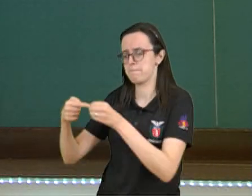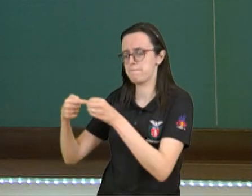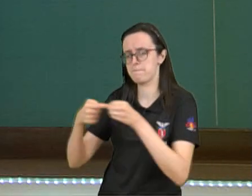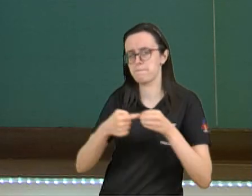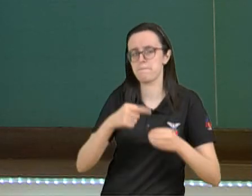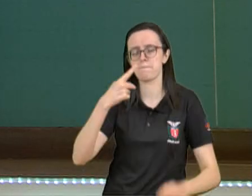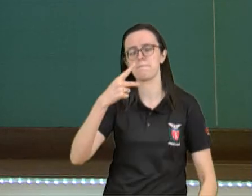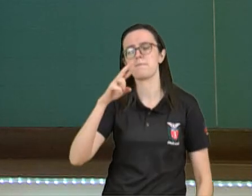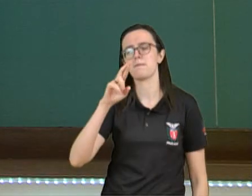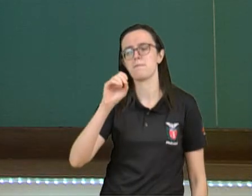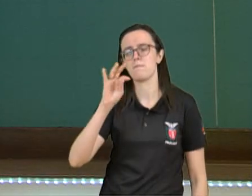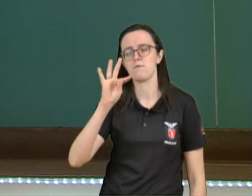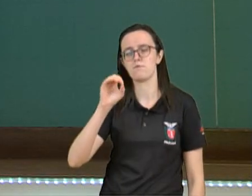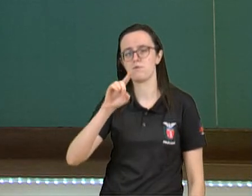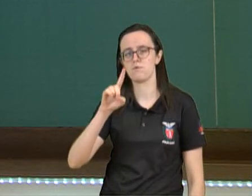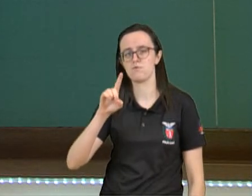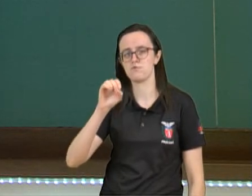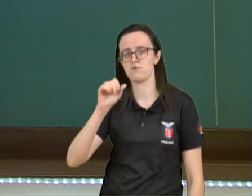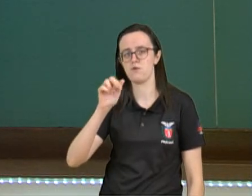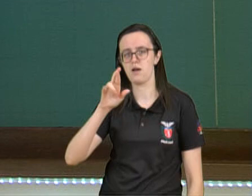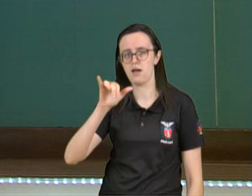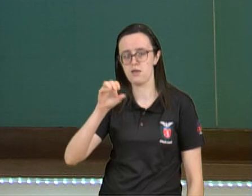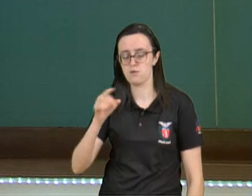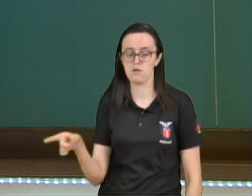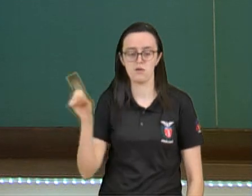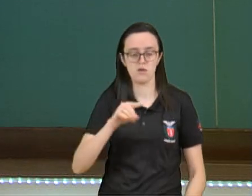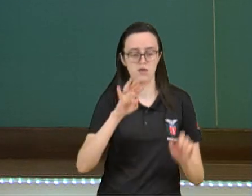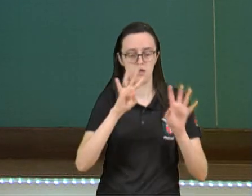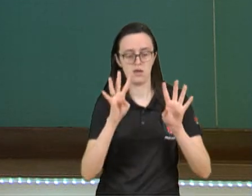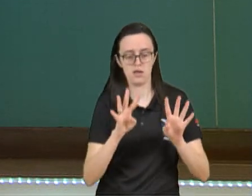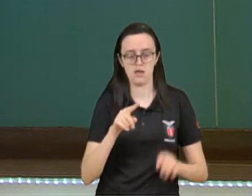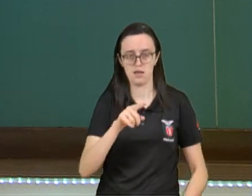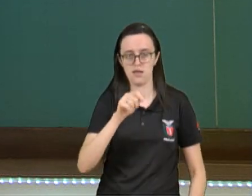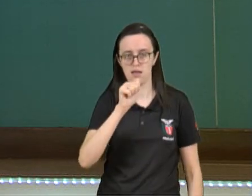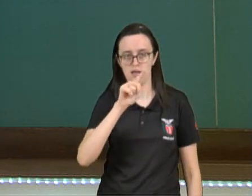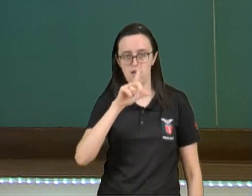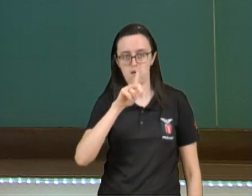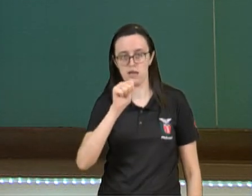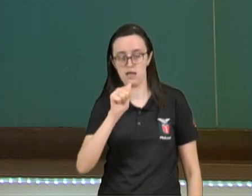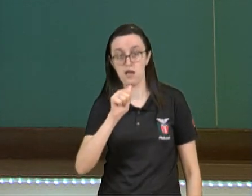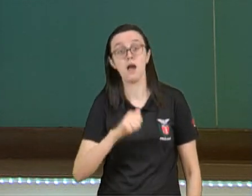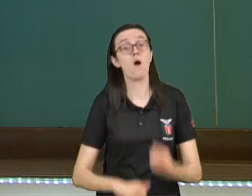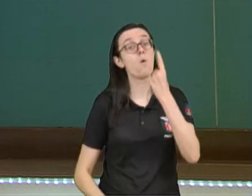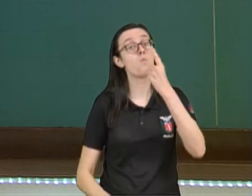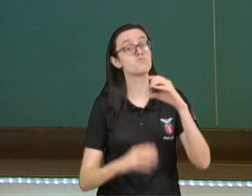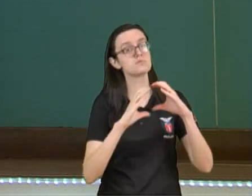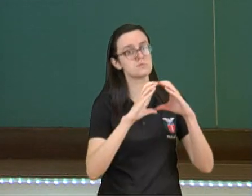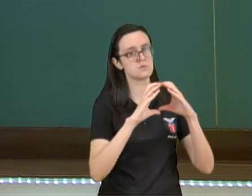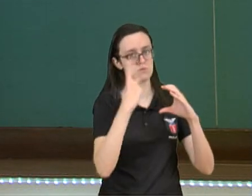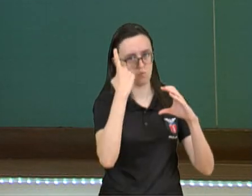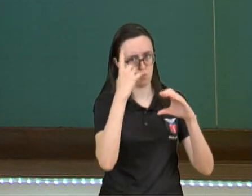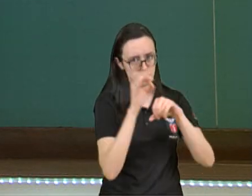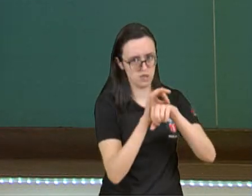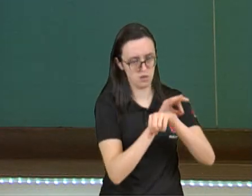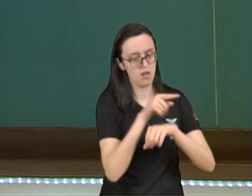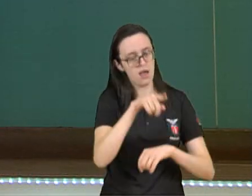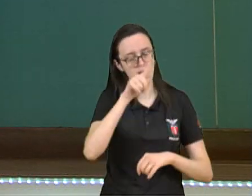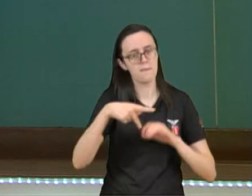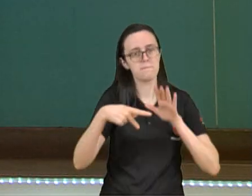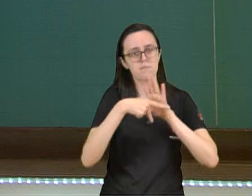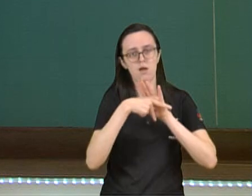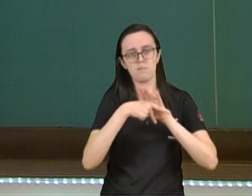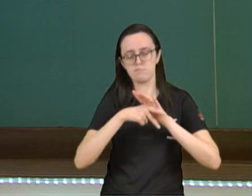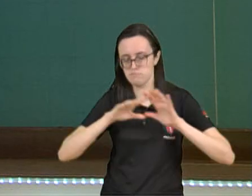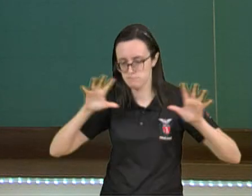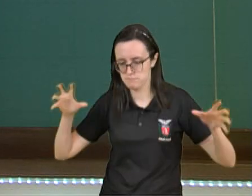protozoários e as algas unicelulares pertencem ao reino protista. Então, aqui a gente tem um exemplo, de